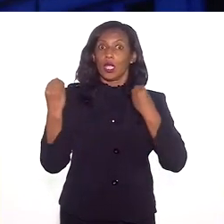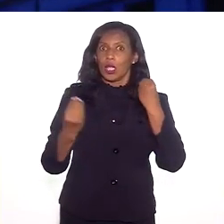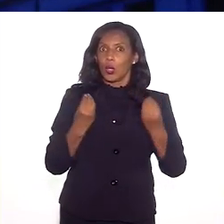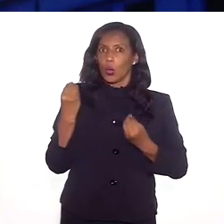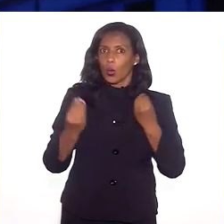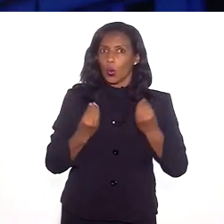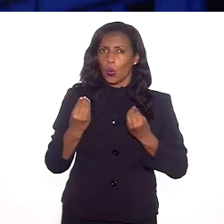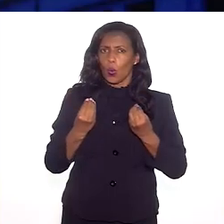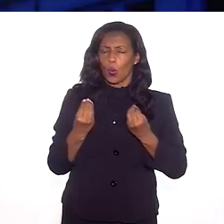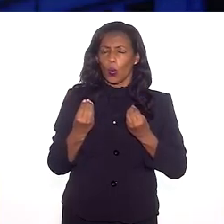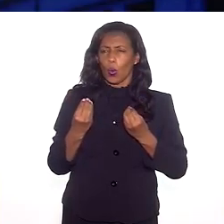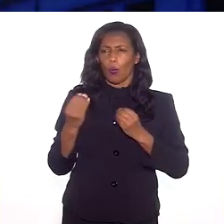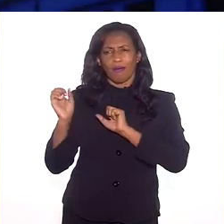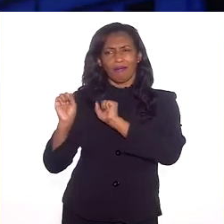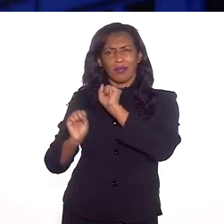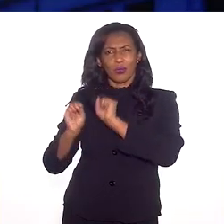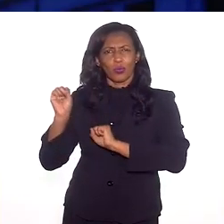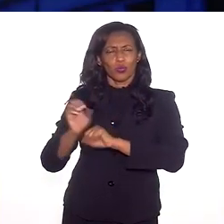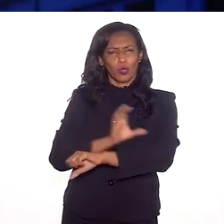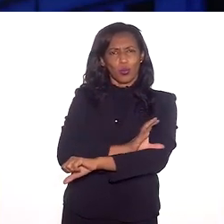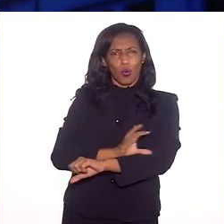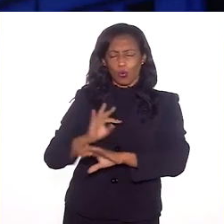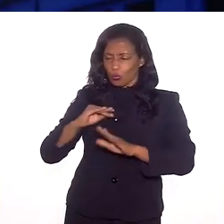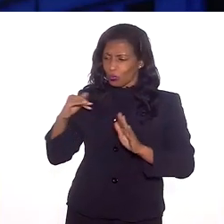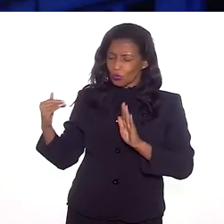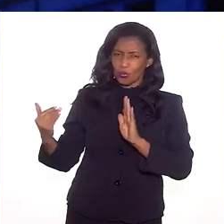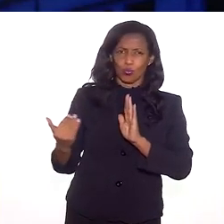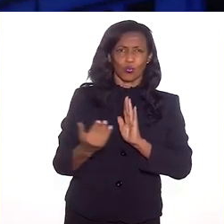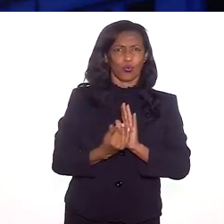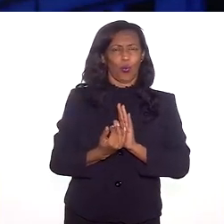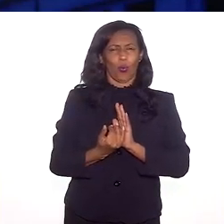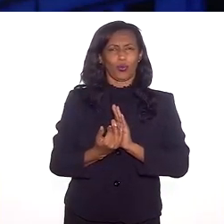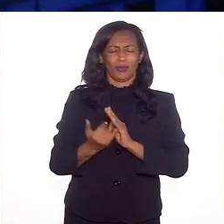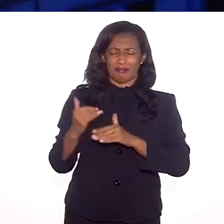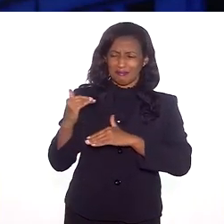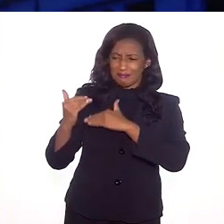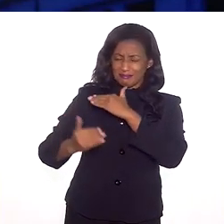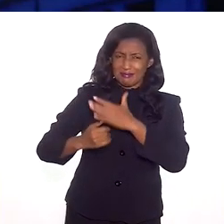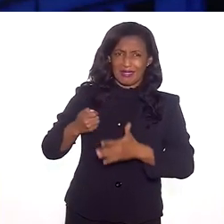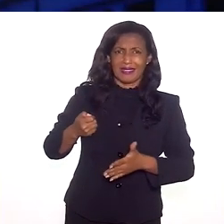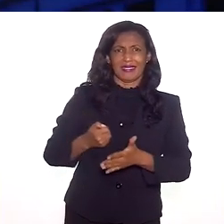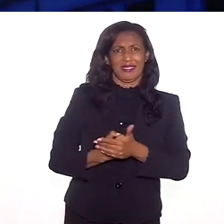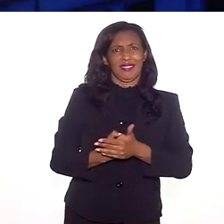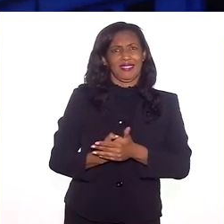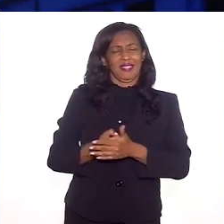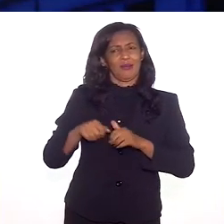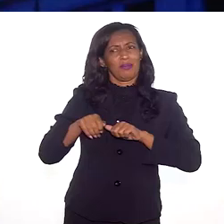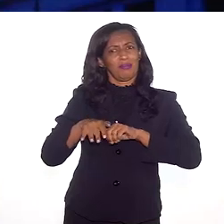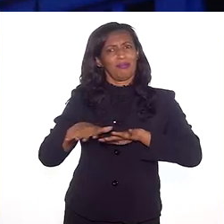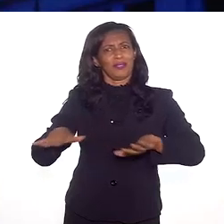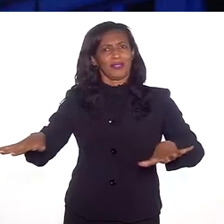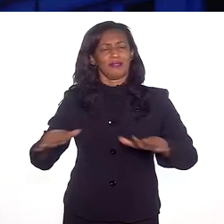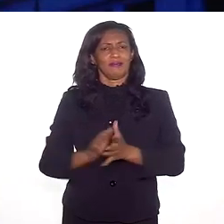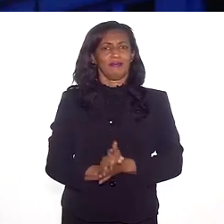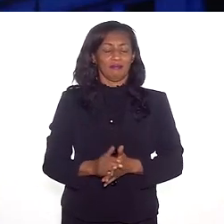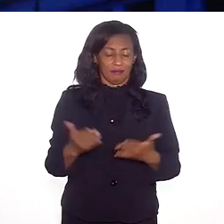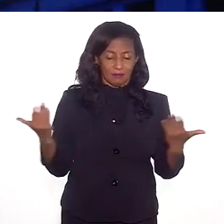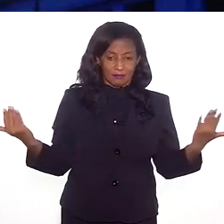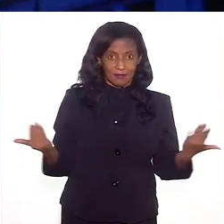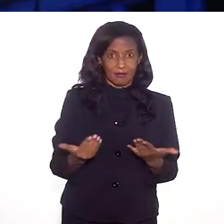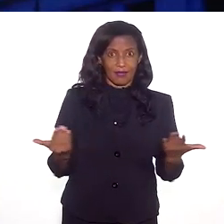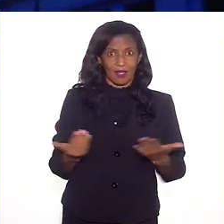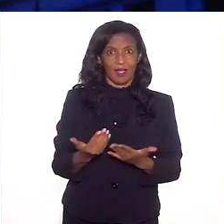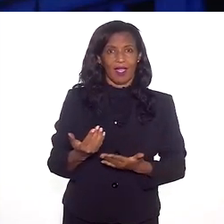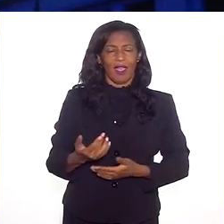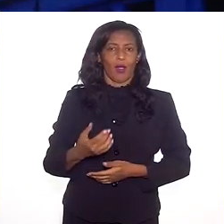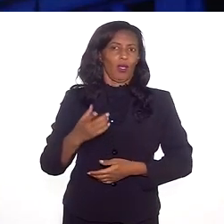a indústria cultural como um todo foi bastante afetada, vem sendo bastante afetada, né, pela pandemia. E